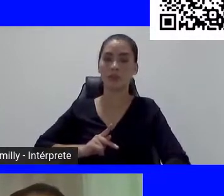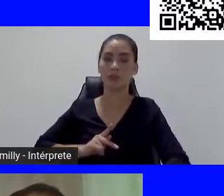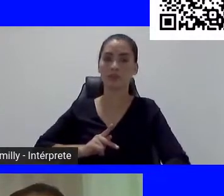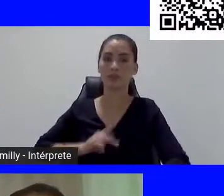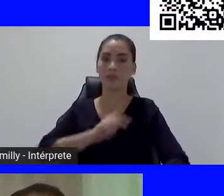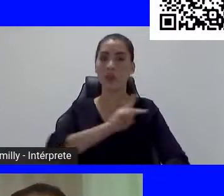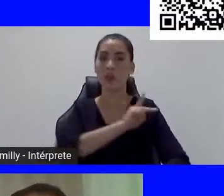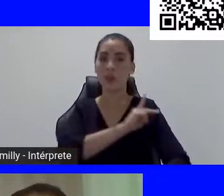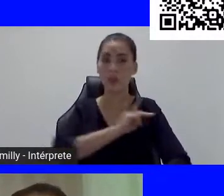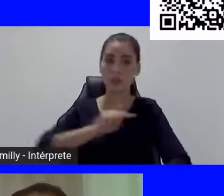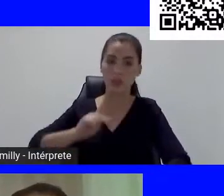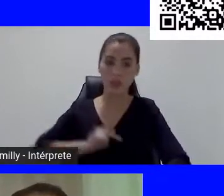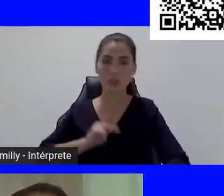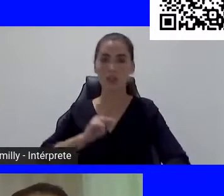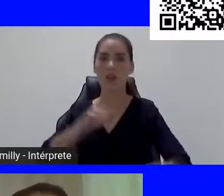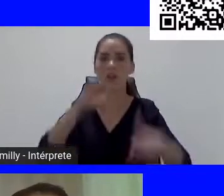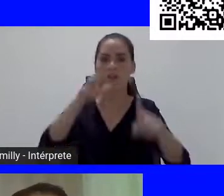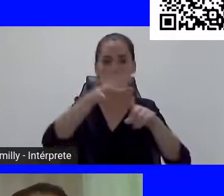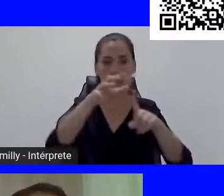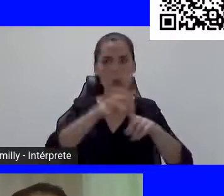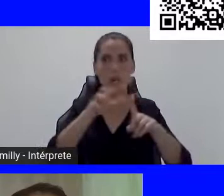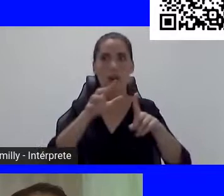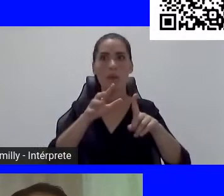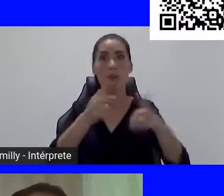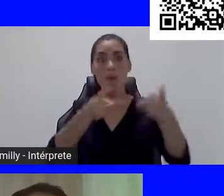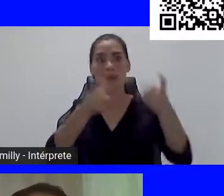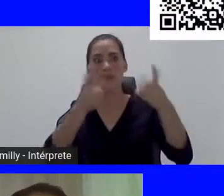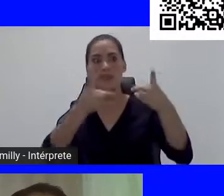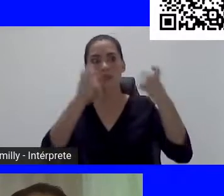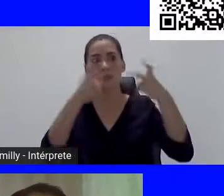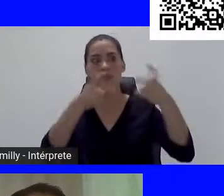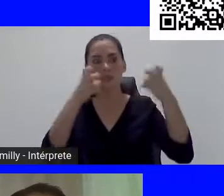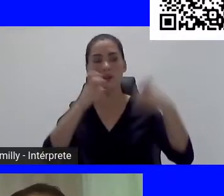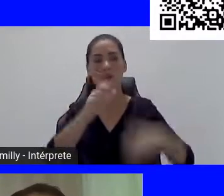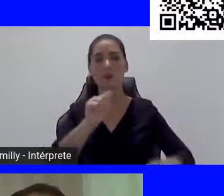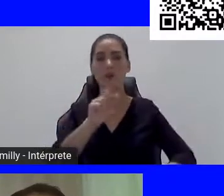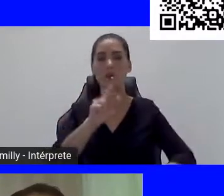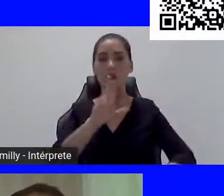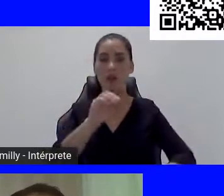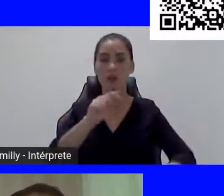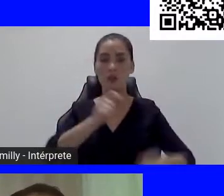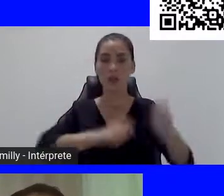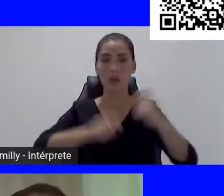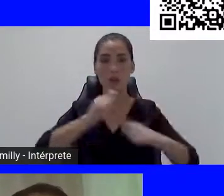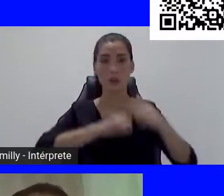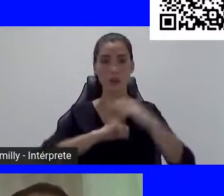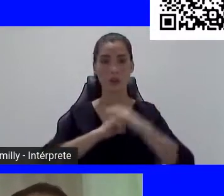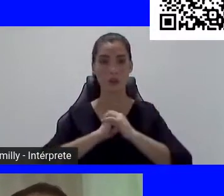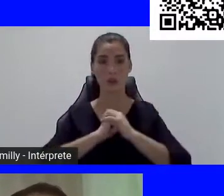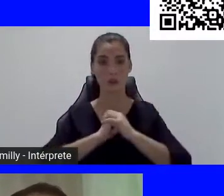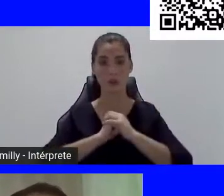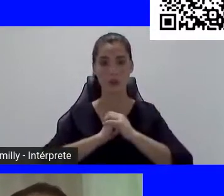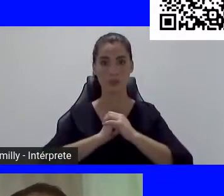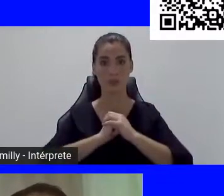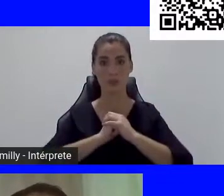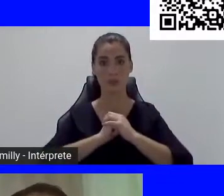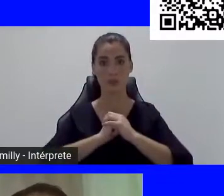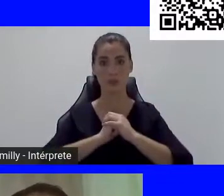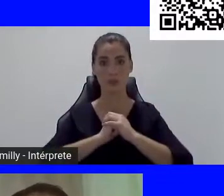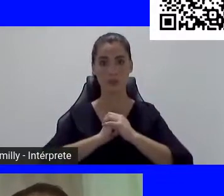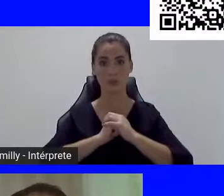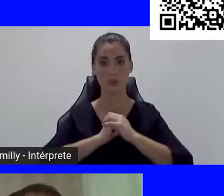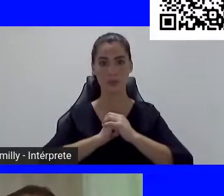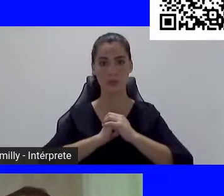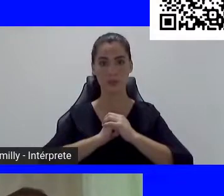ambiente. O agronegócio brasileiro, ele cuida do meio ambiente, porque destruir o meio ambiente é destruir a si próprio. Se